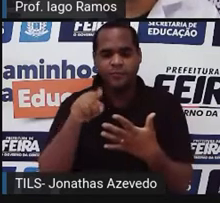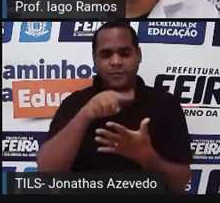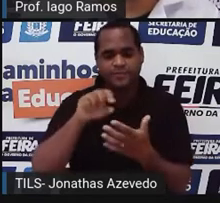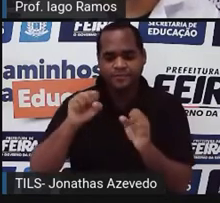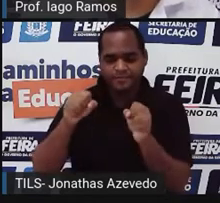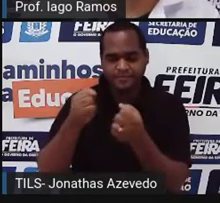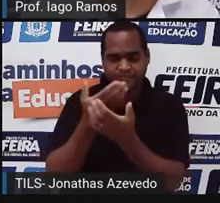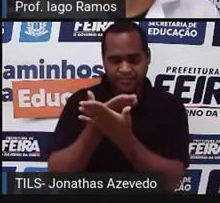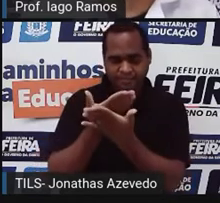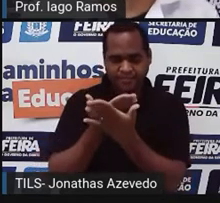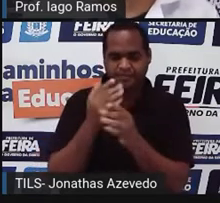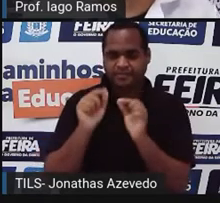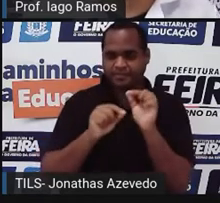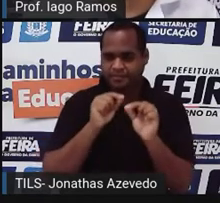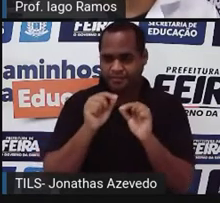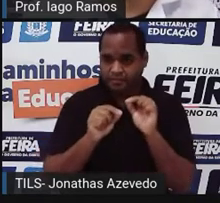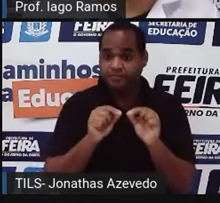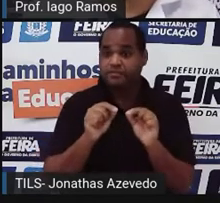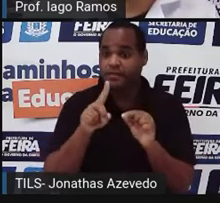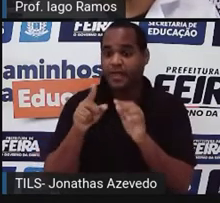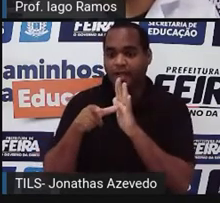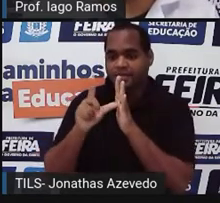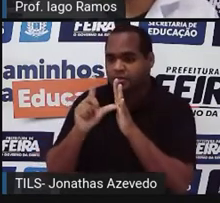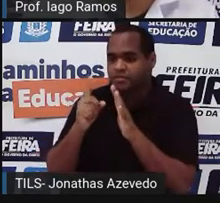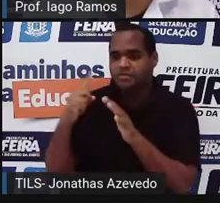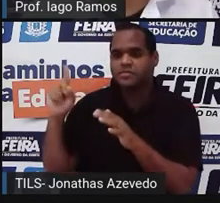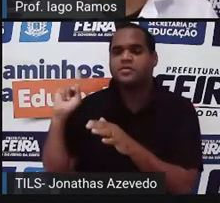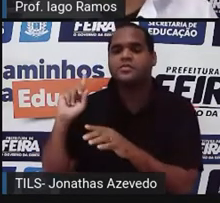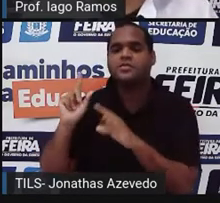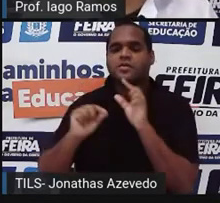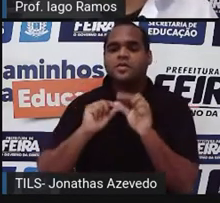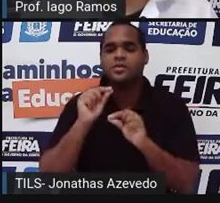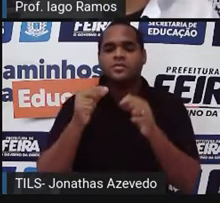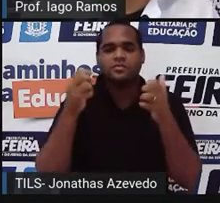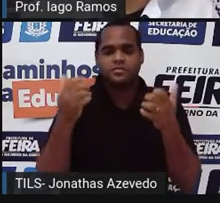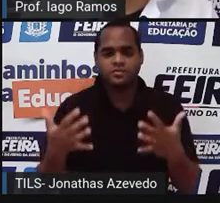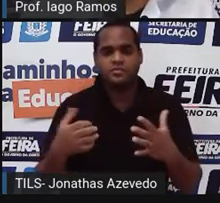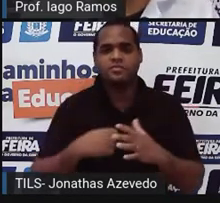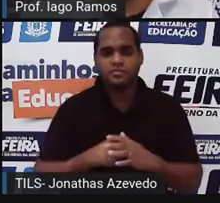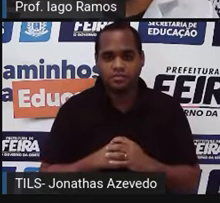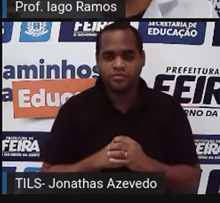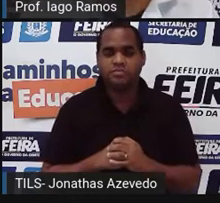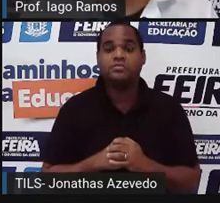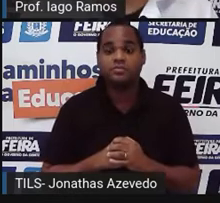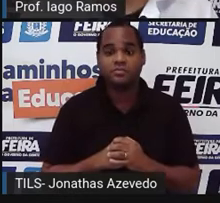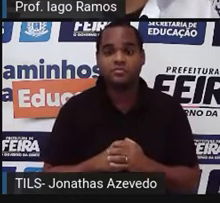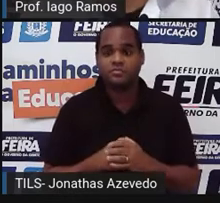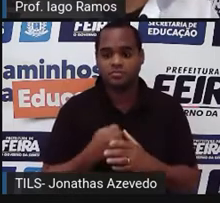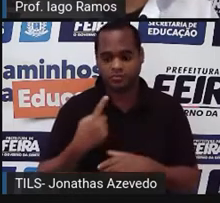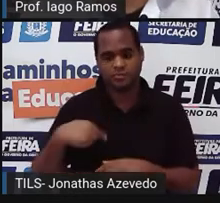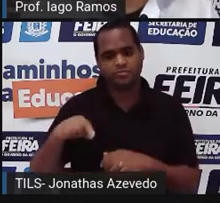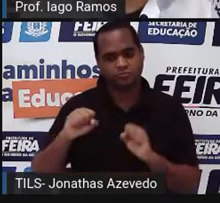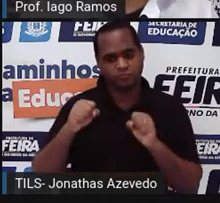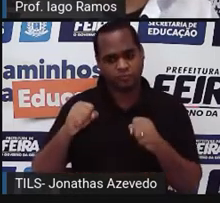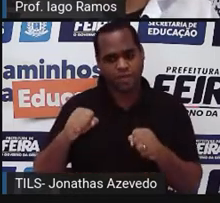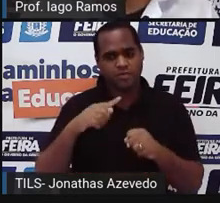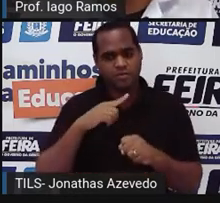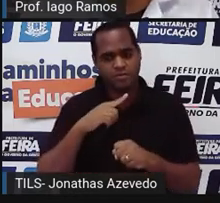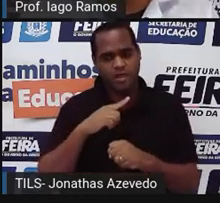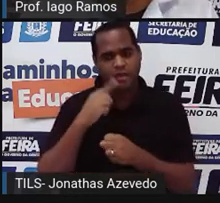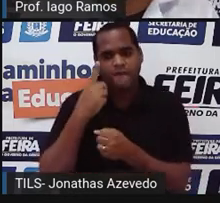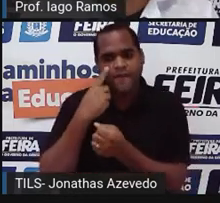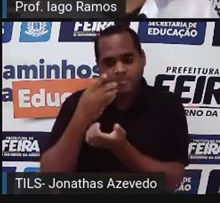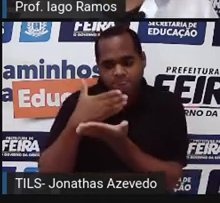estudando desde a aula anterior a essa? Nós vimos, né?